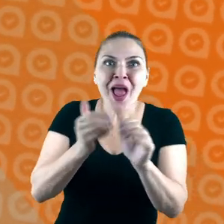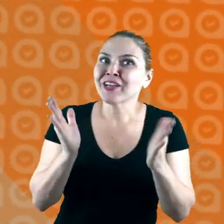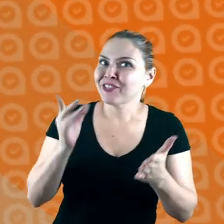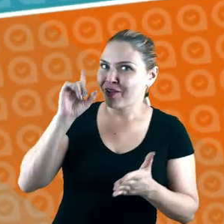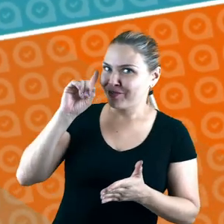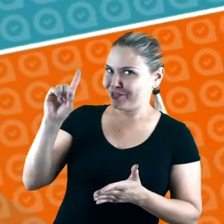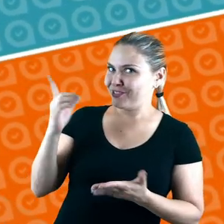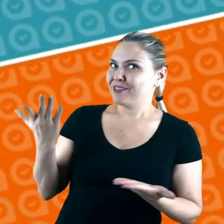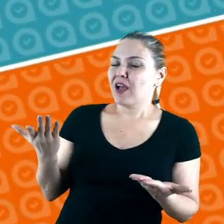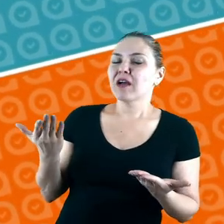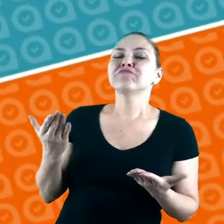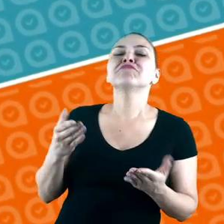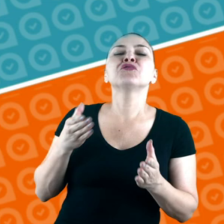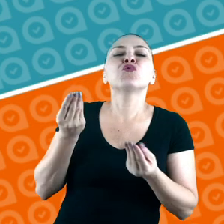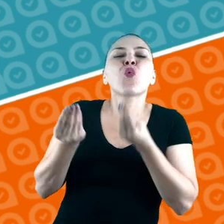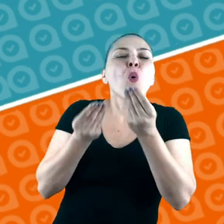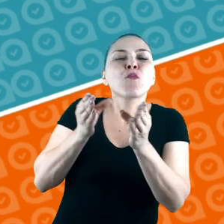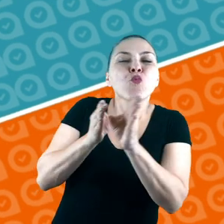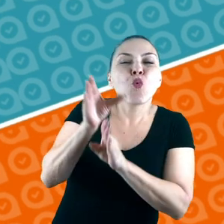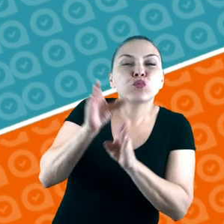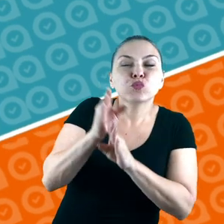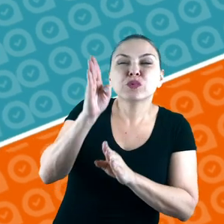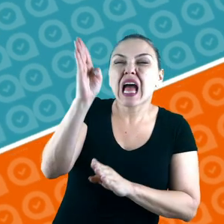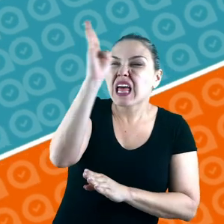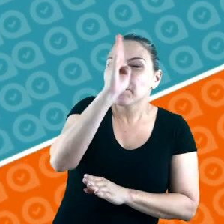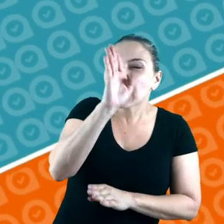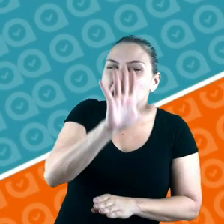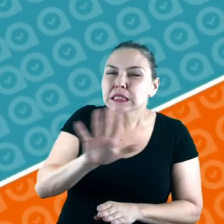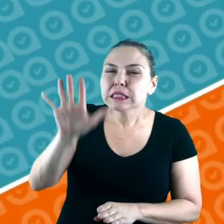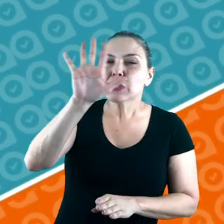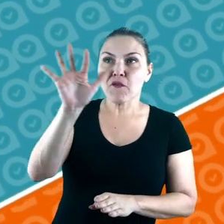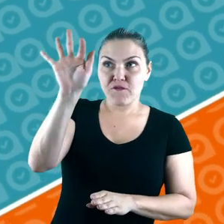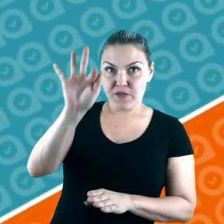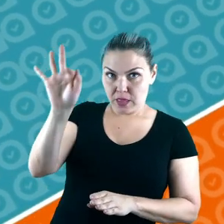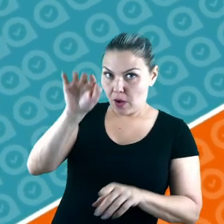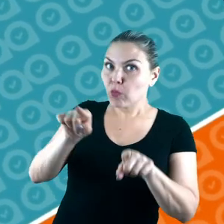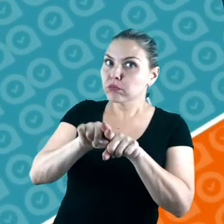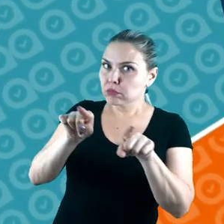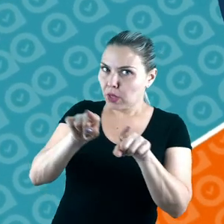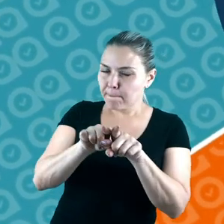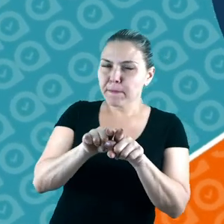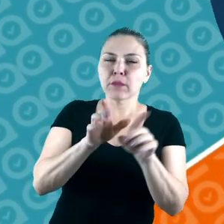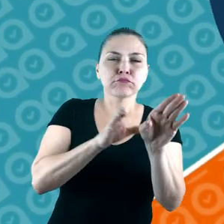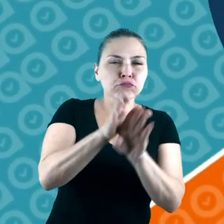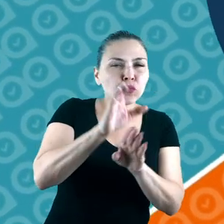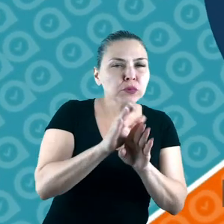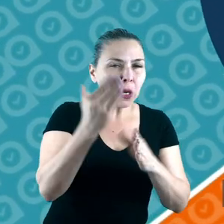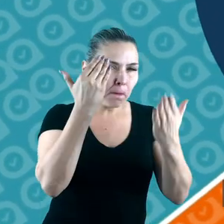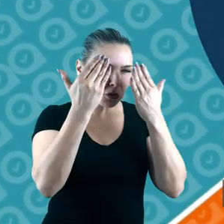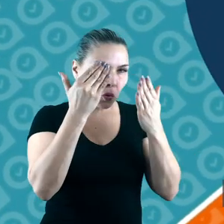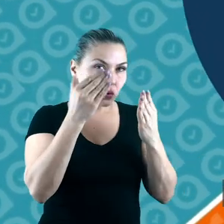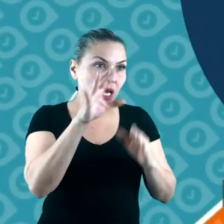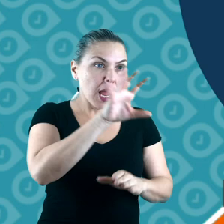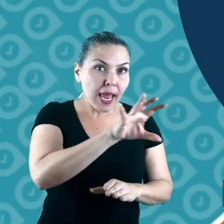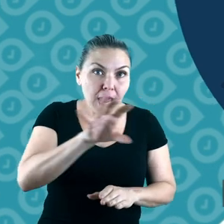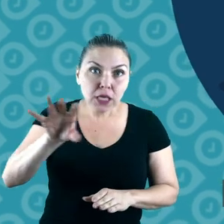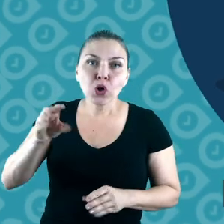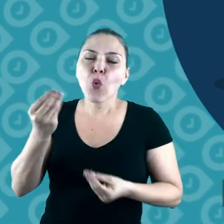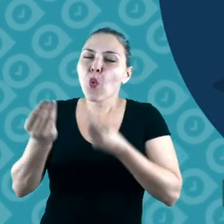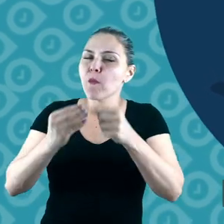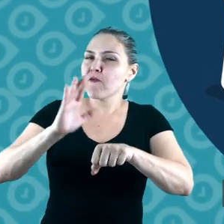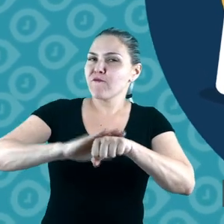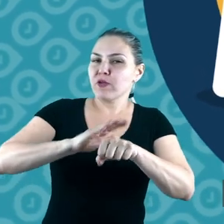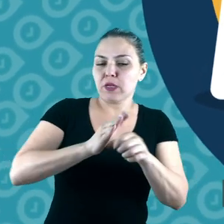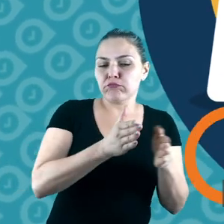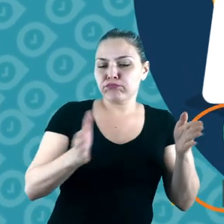A Consulta Nacional para o Conselho Federal e as eleições para os Conselhos Regionais de Psicologia serão realizadas entre